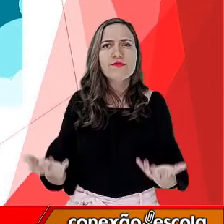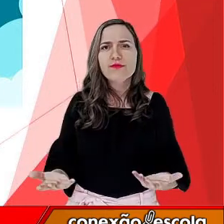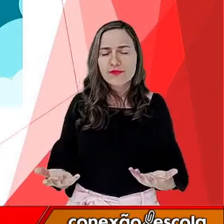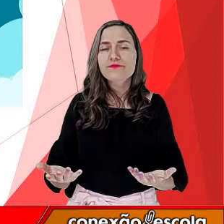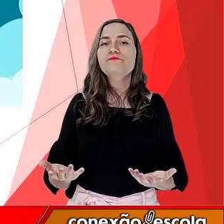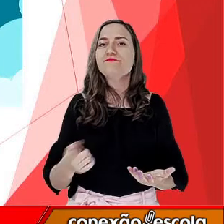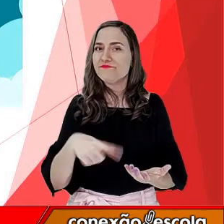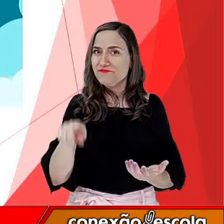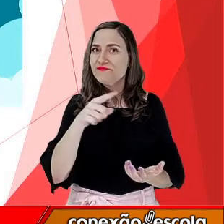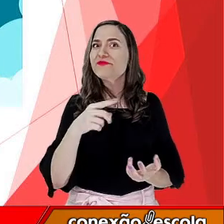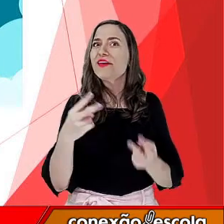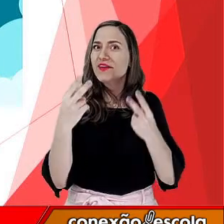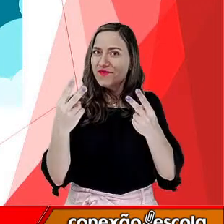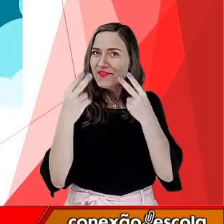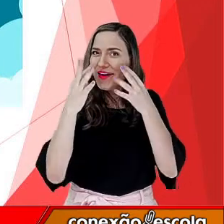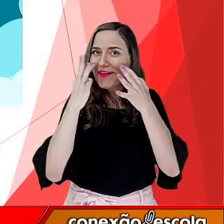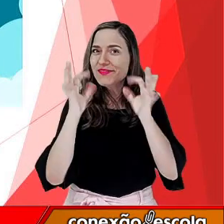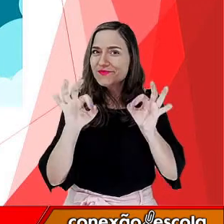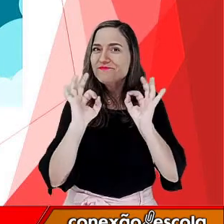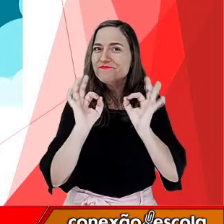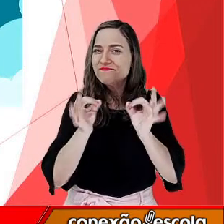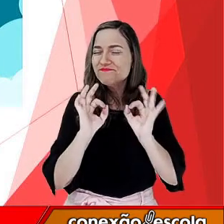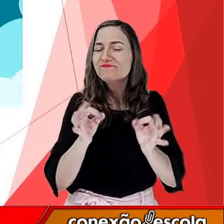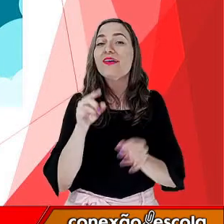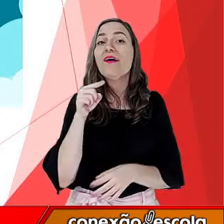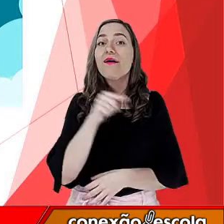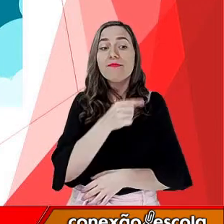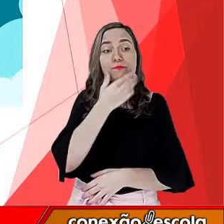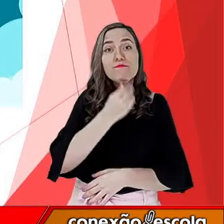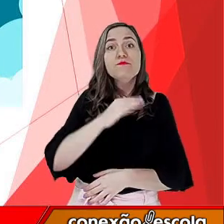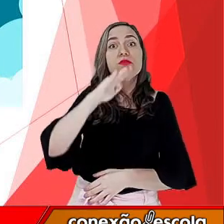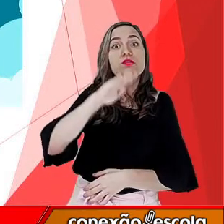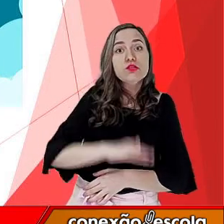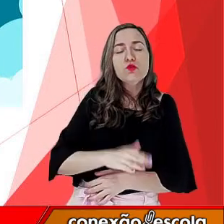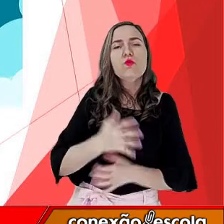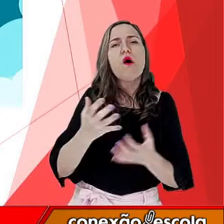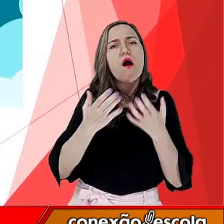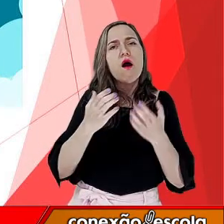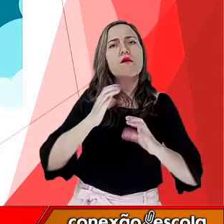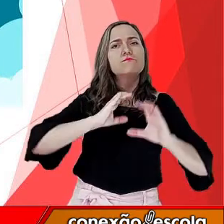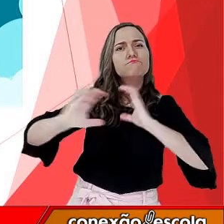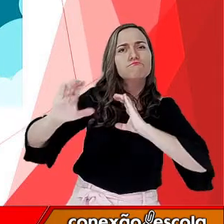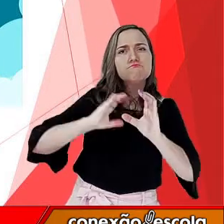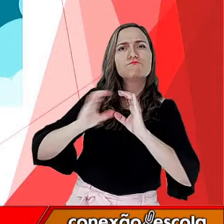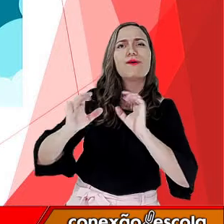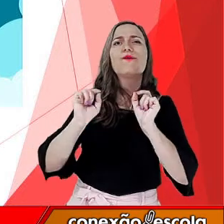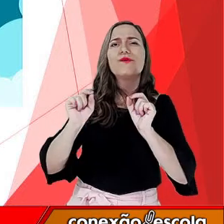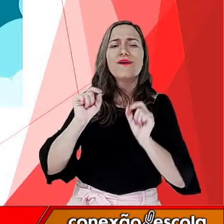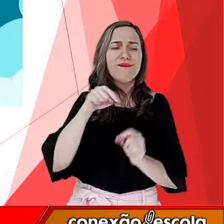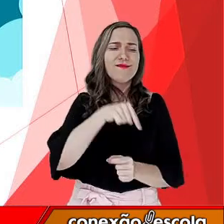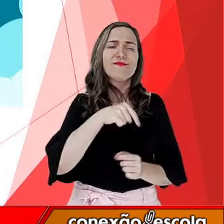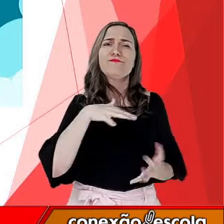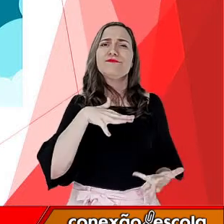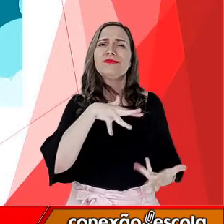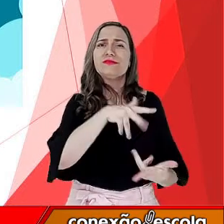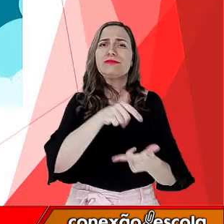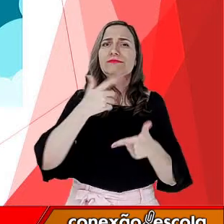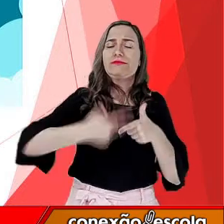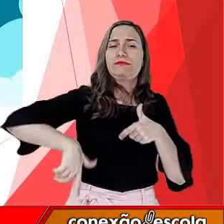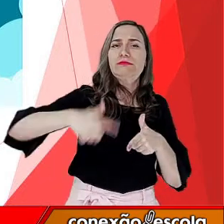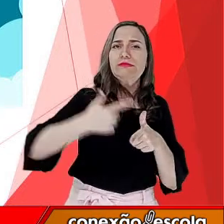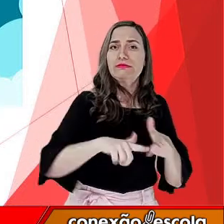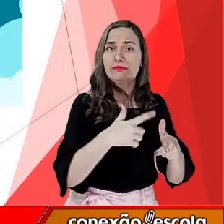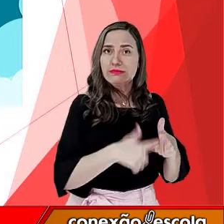Ah, prestou atenção! Ele queria conversar com alguém sobre os problemas de onde? Do